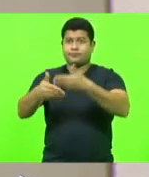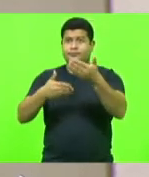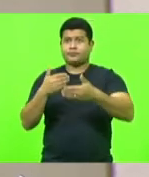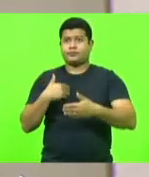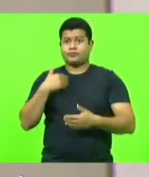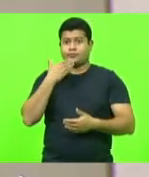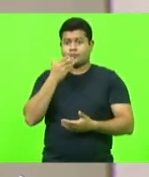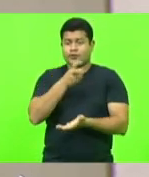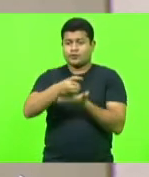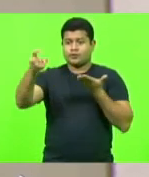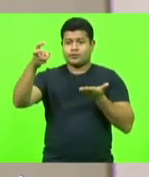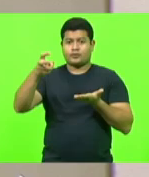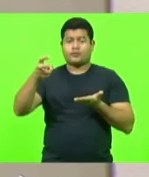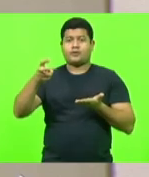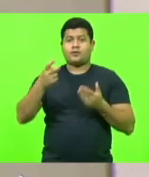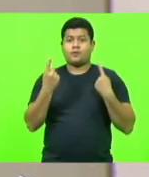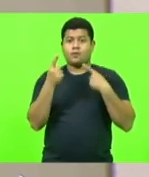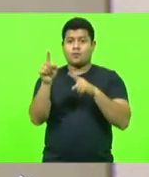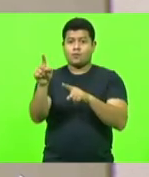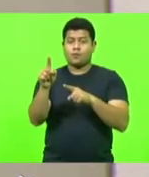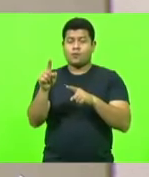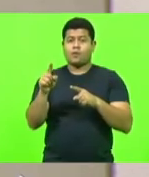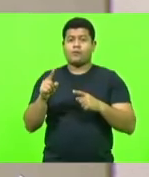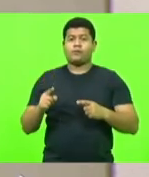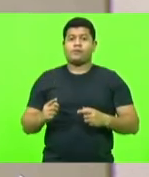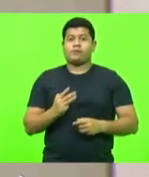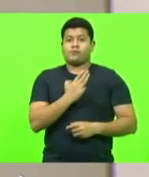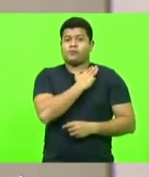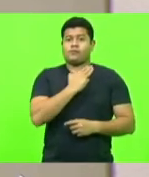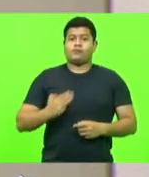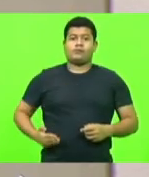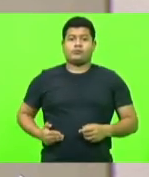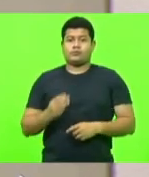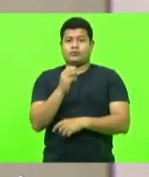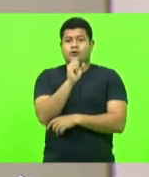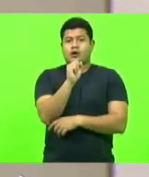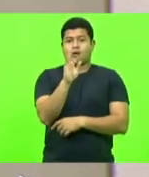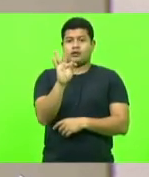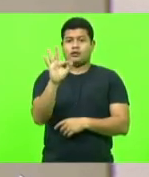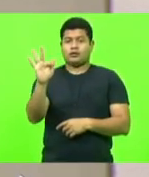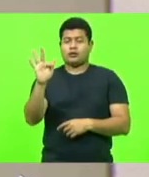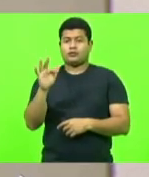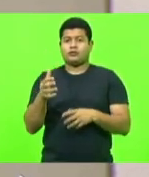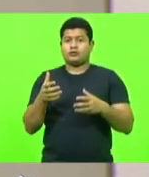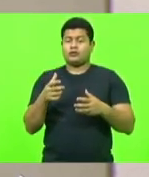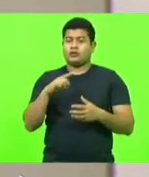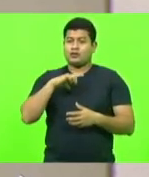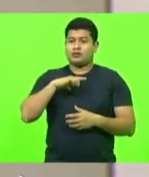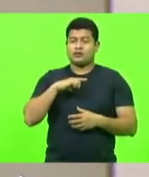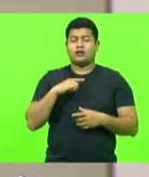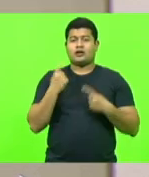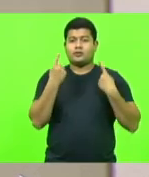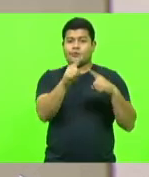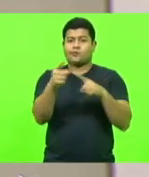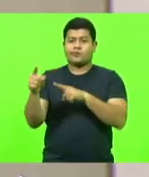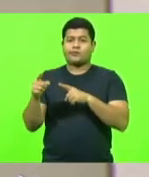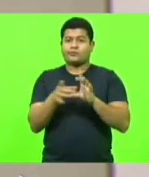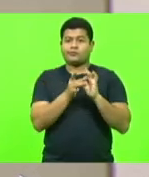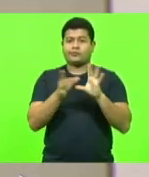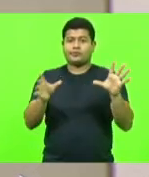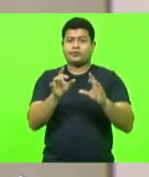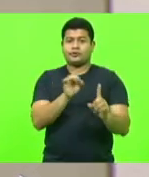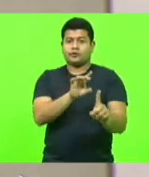pedidos de impeachment contra os ministros do Supremo Tribunal Federal que têm atentado contra as liberdades individuais